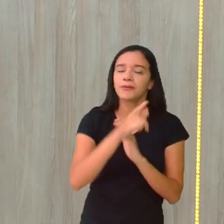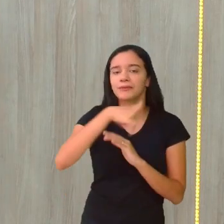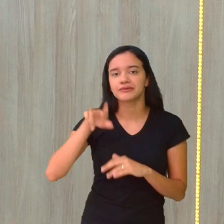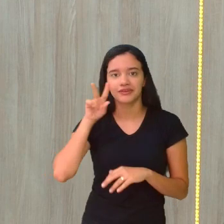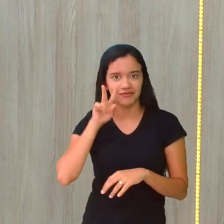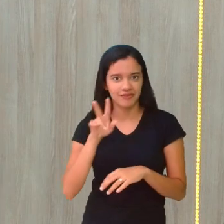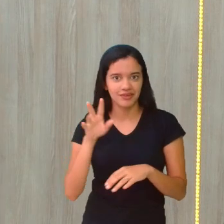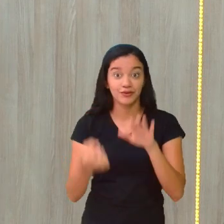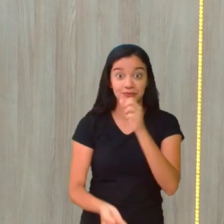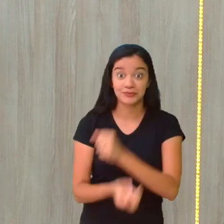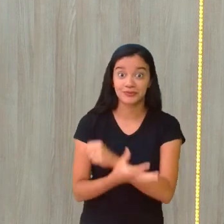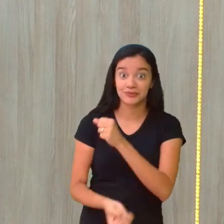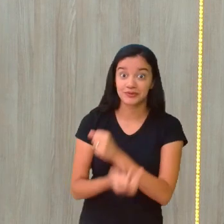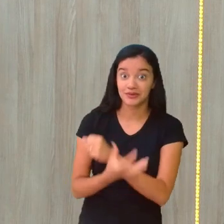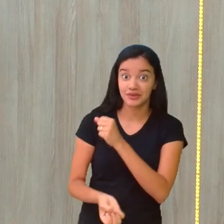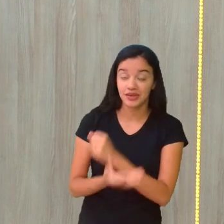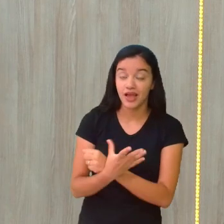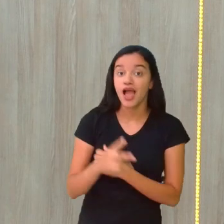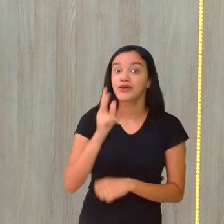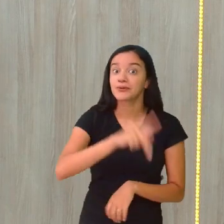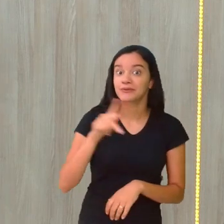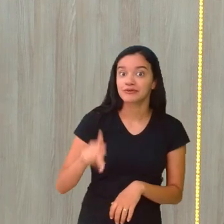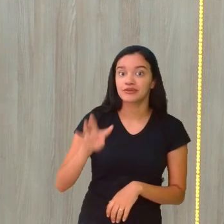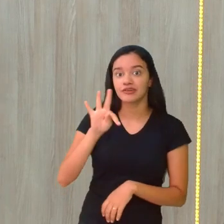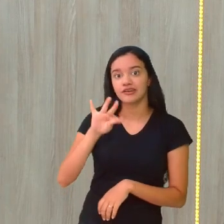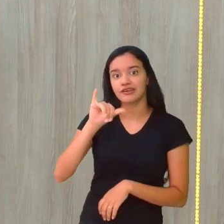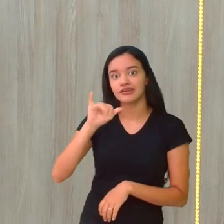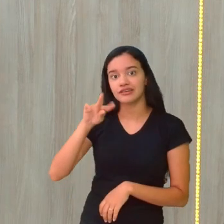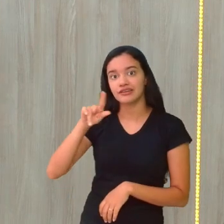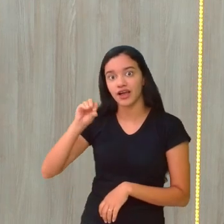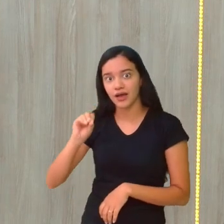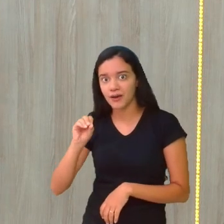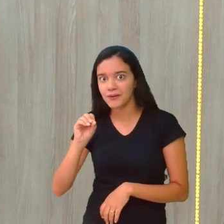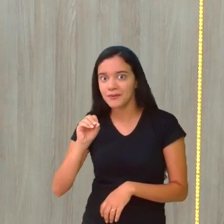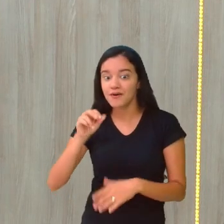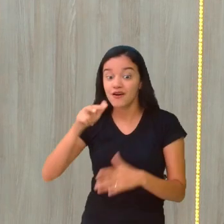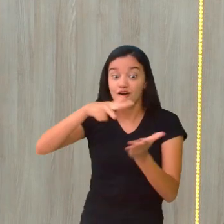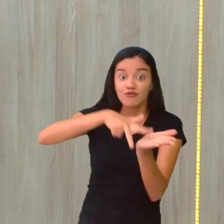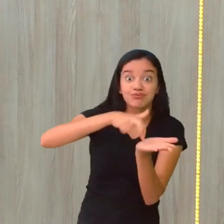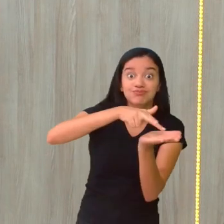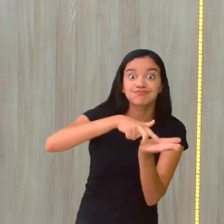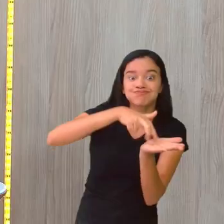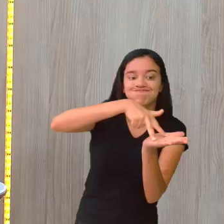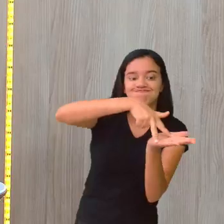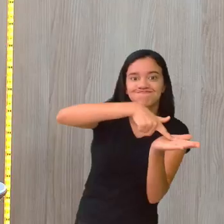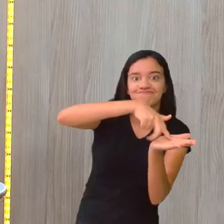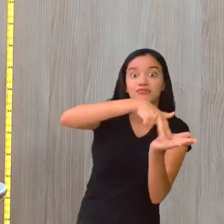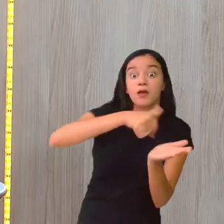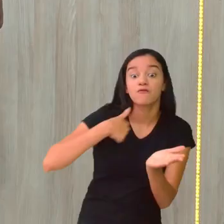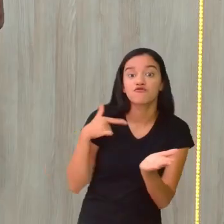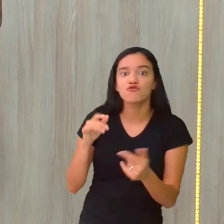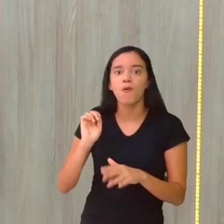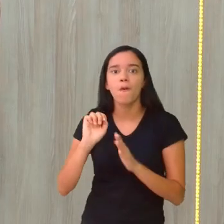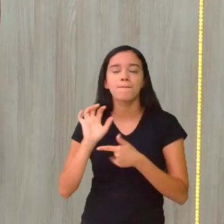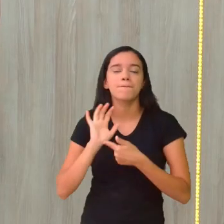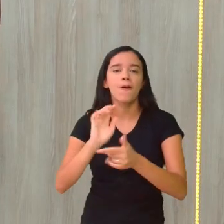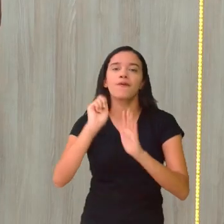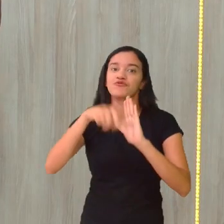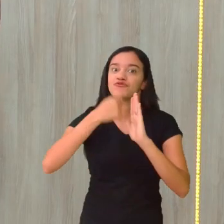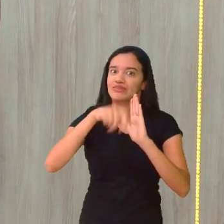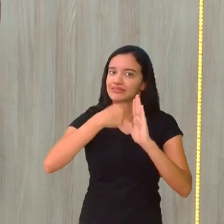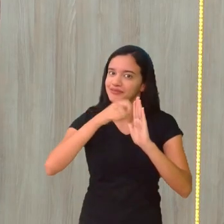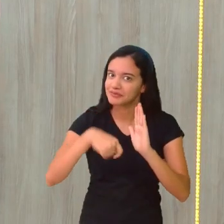até um spoiler que o professor Tiago Eita. vai estar andando de skate. Eu vou colocar vídeos de Tiago aqui. Babado,